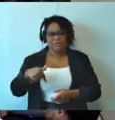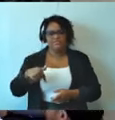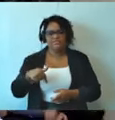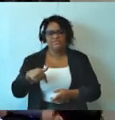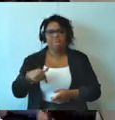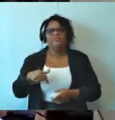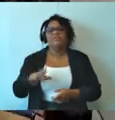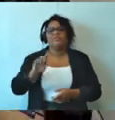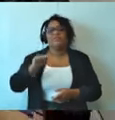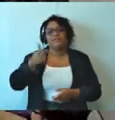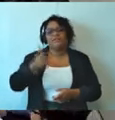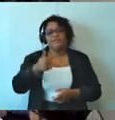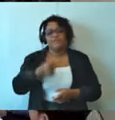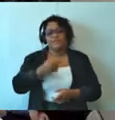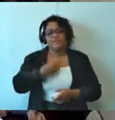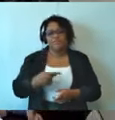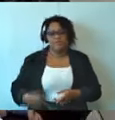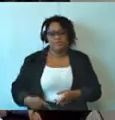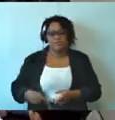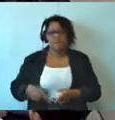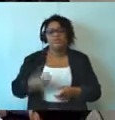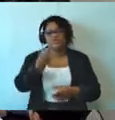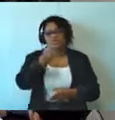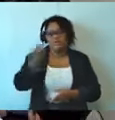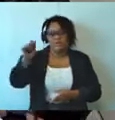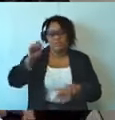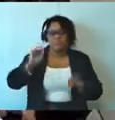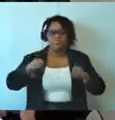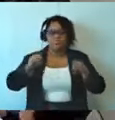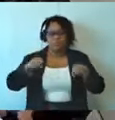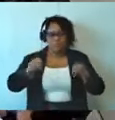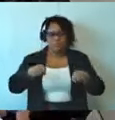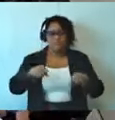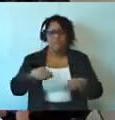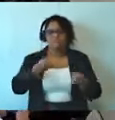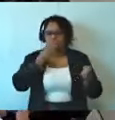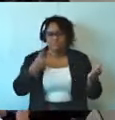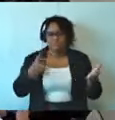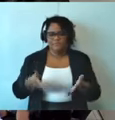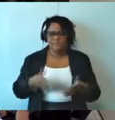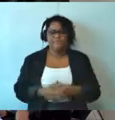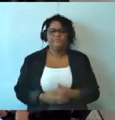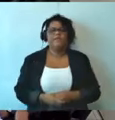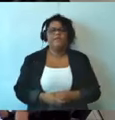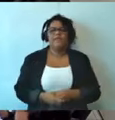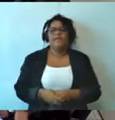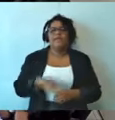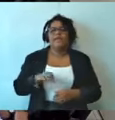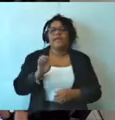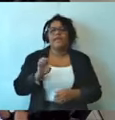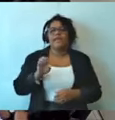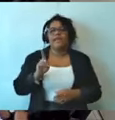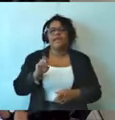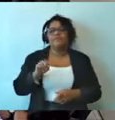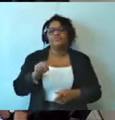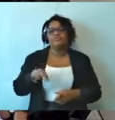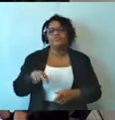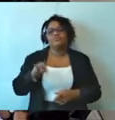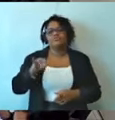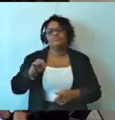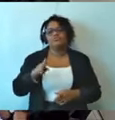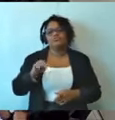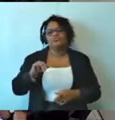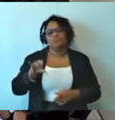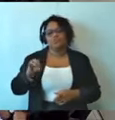é vice-presidente da Associação dos Motoqueiros. Seja bem-vindo. O senhor Ederson Júnior, que é membro do CRTT também. Gostaria